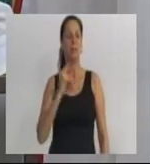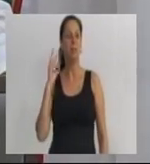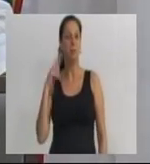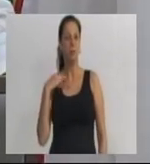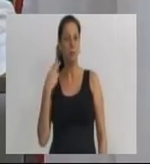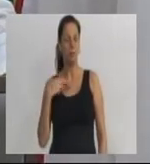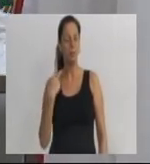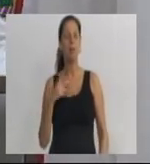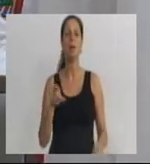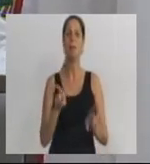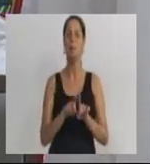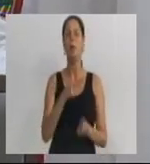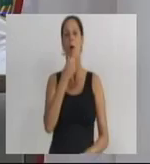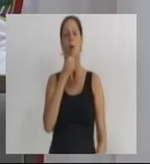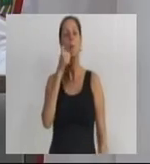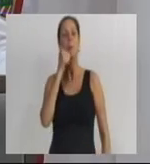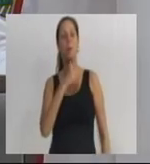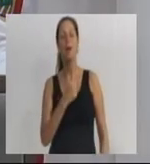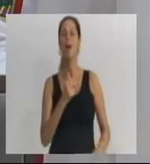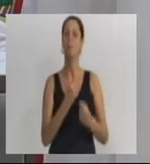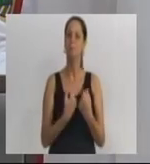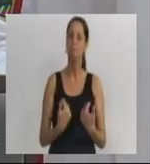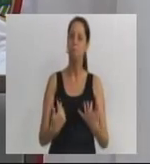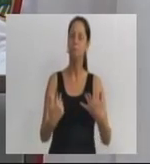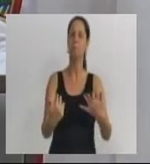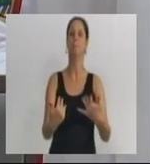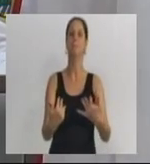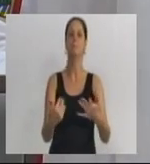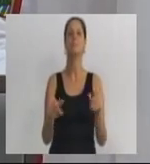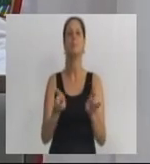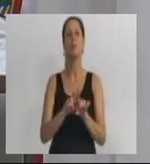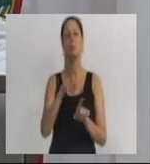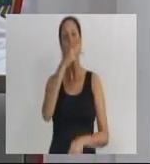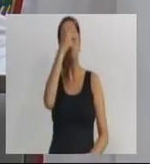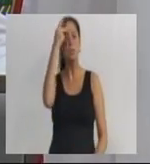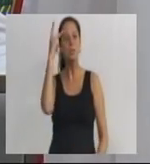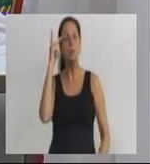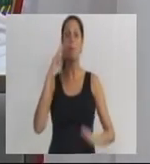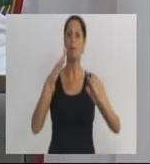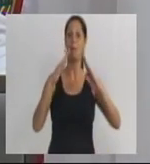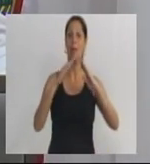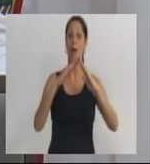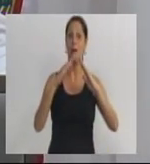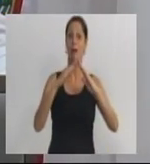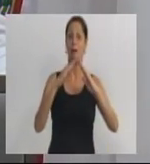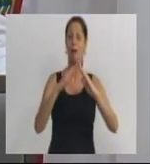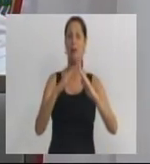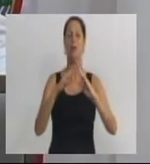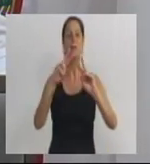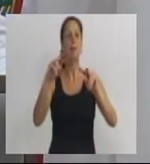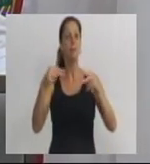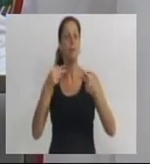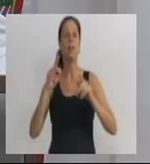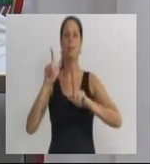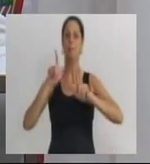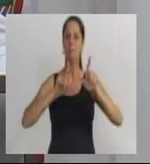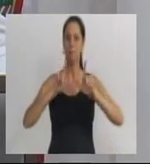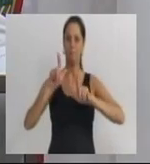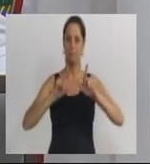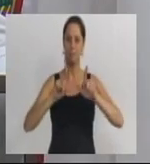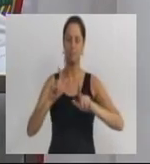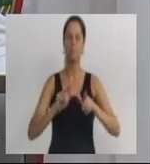presença em plenário, e o senhor e a senhora que nos honram nos acompanhando em seus